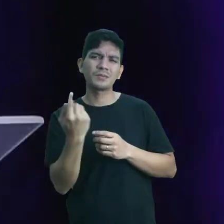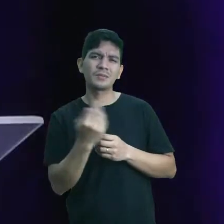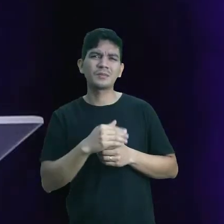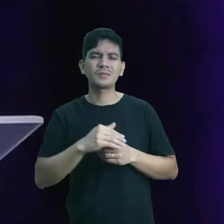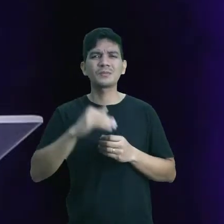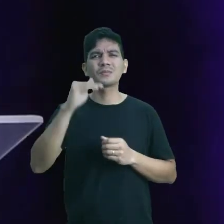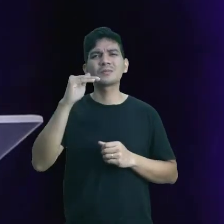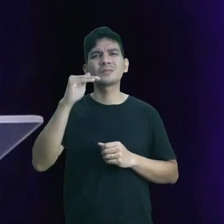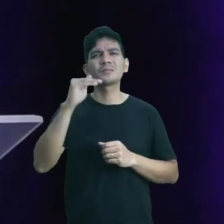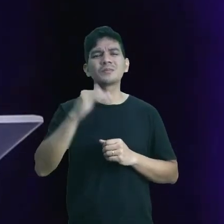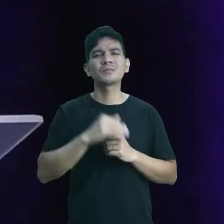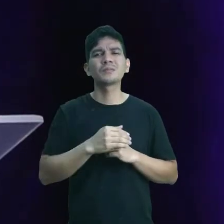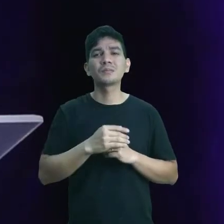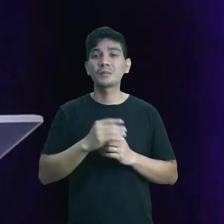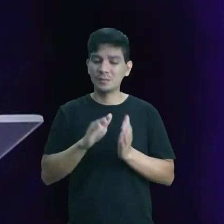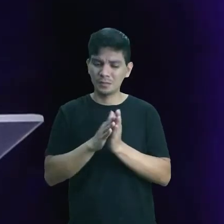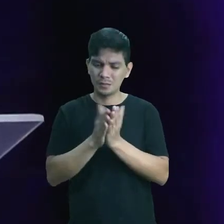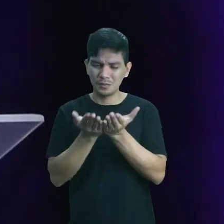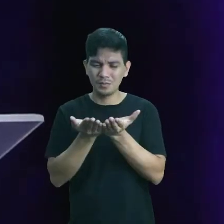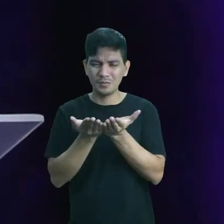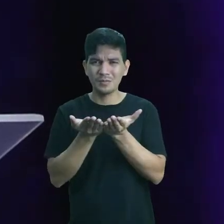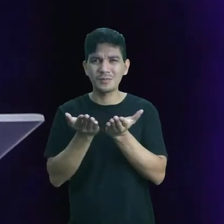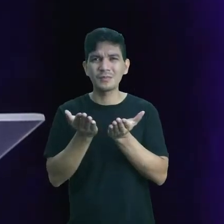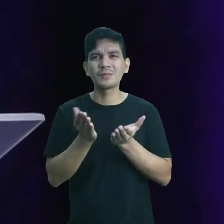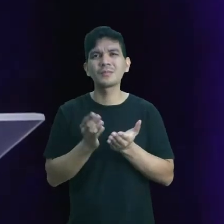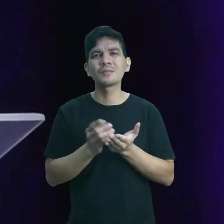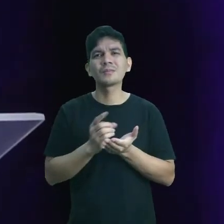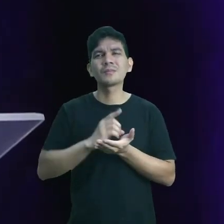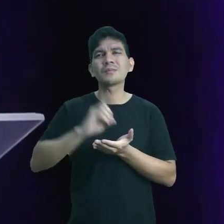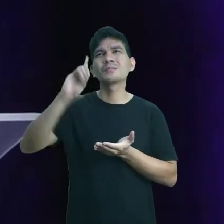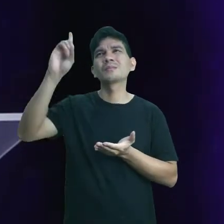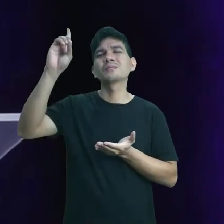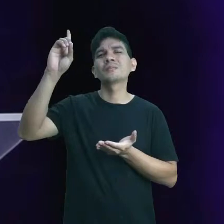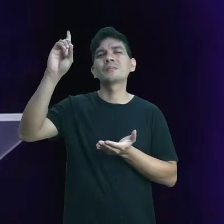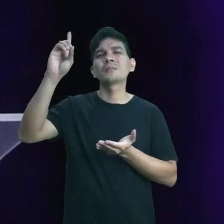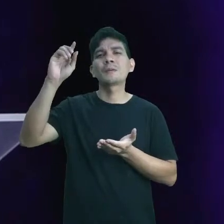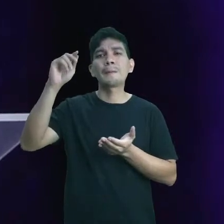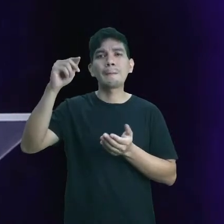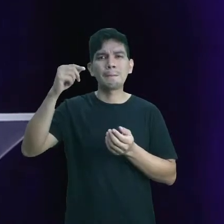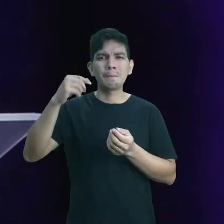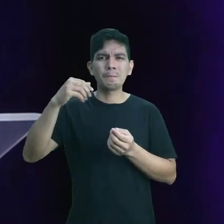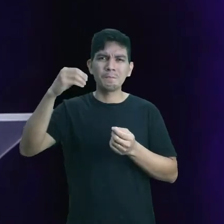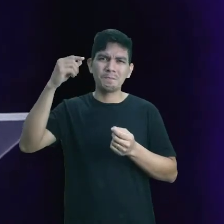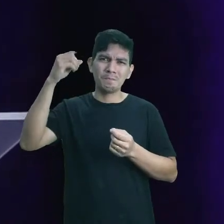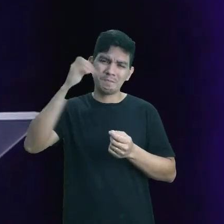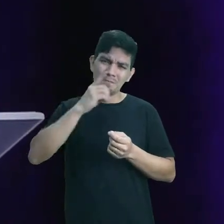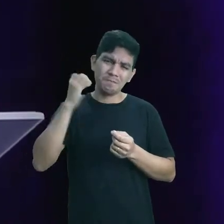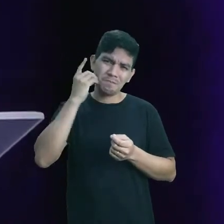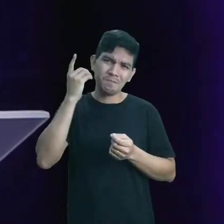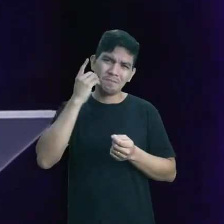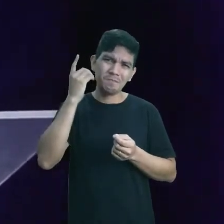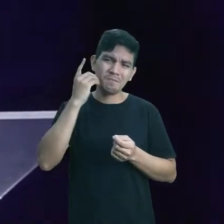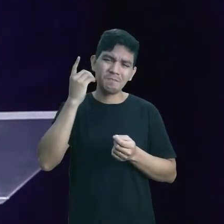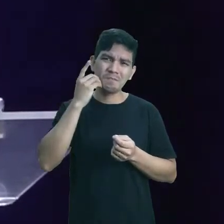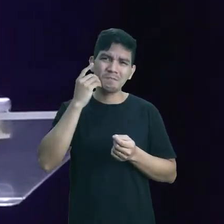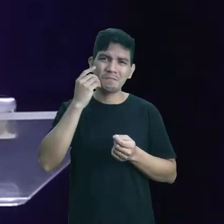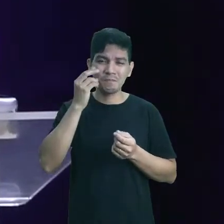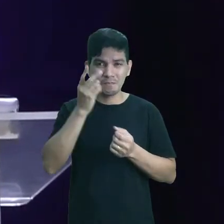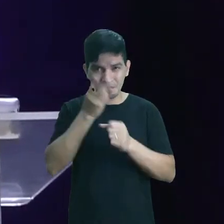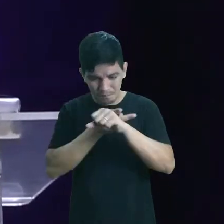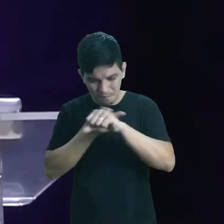E que a Tua palavra esteja constantemente sendo